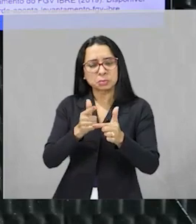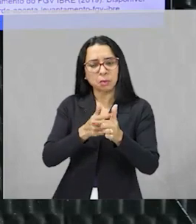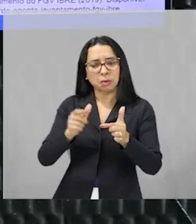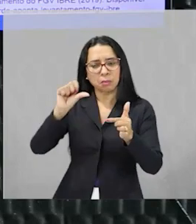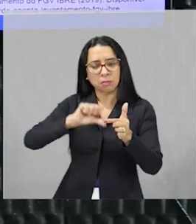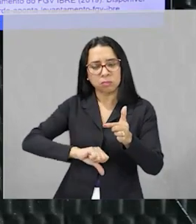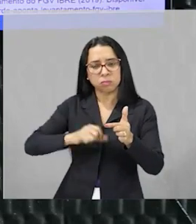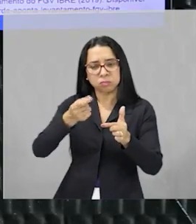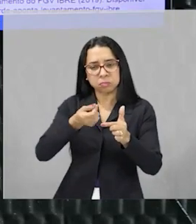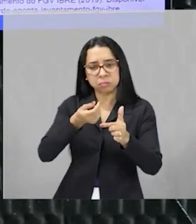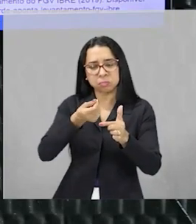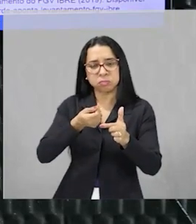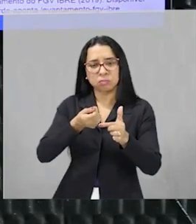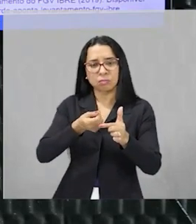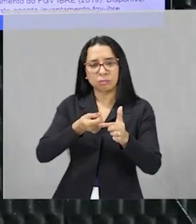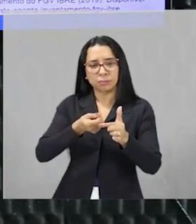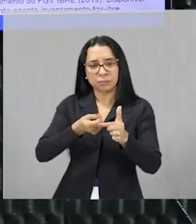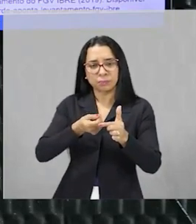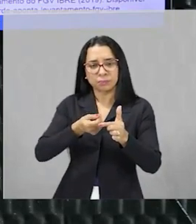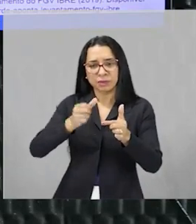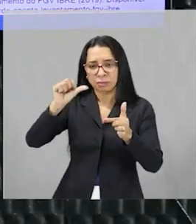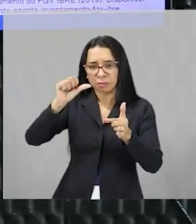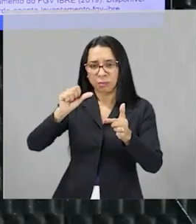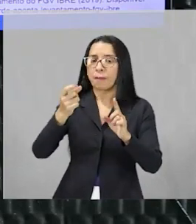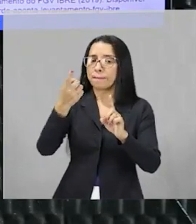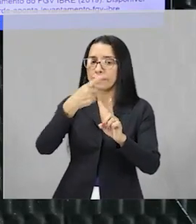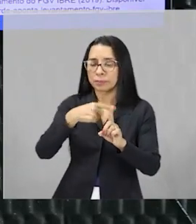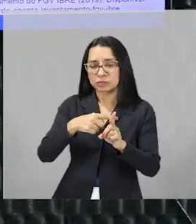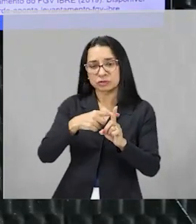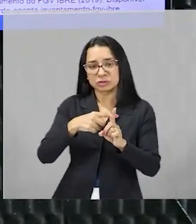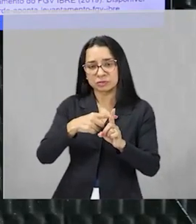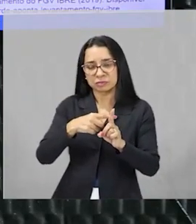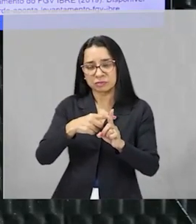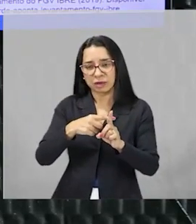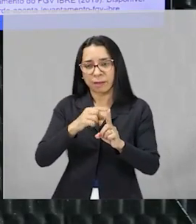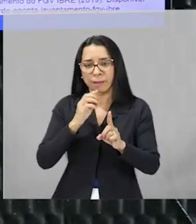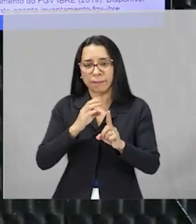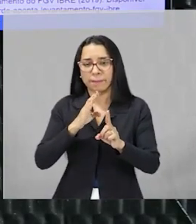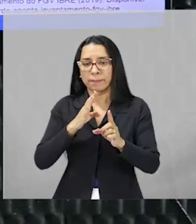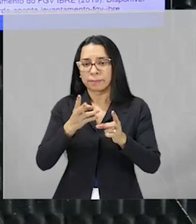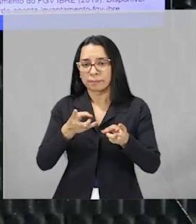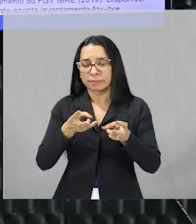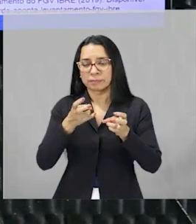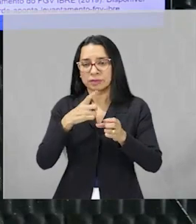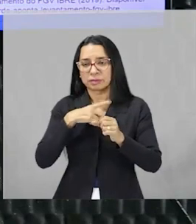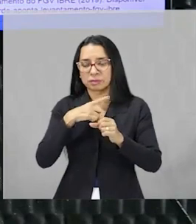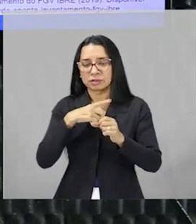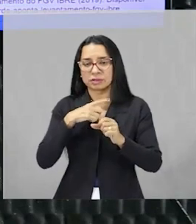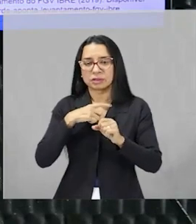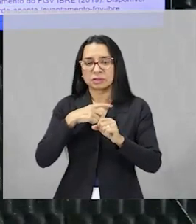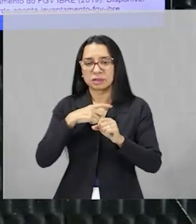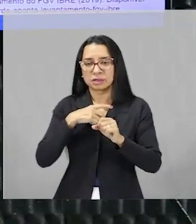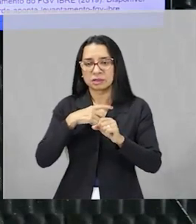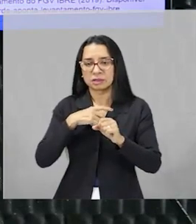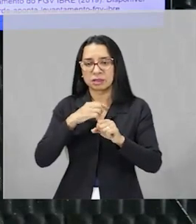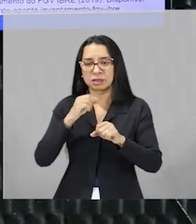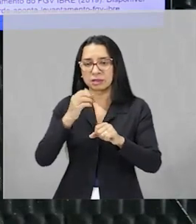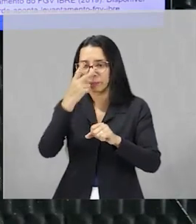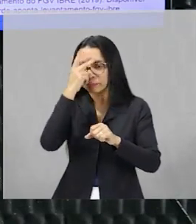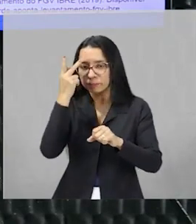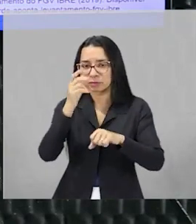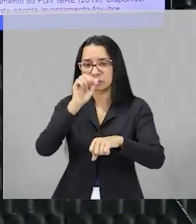acumulada real aí subindo, mas a gente percebe que nós temos principalmente a camada de pobres, né,